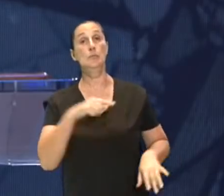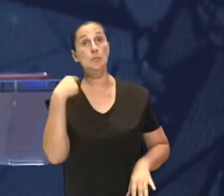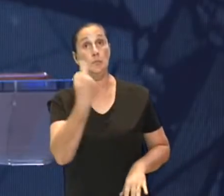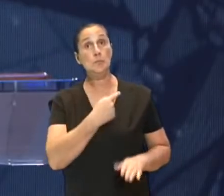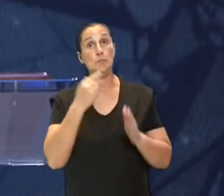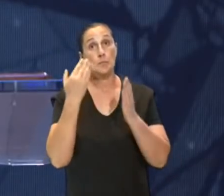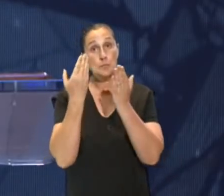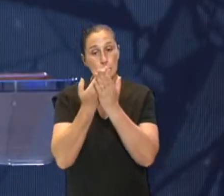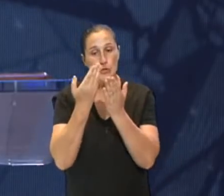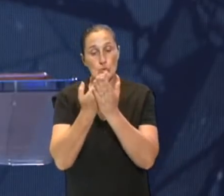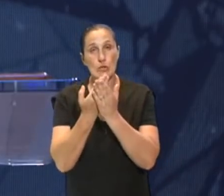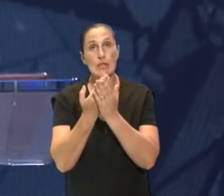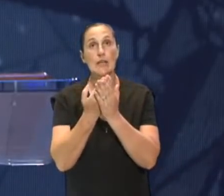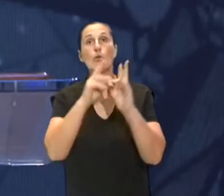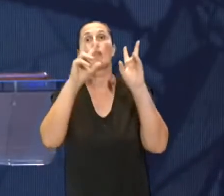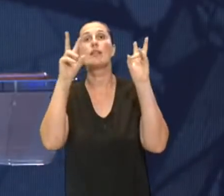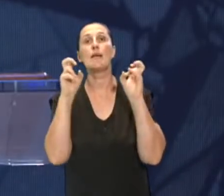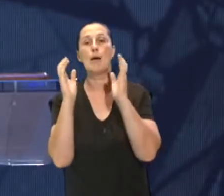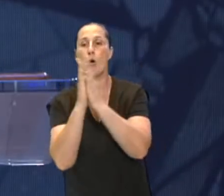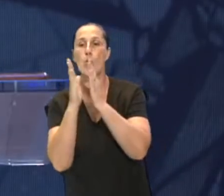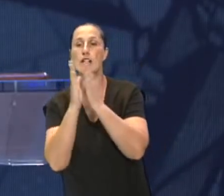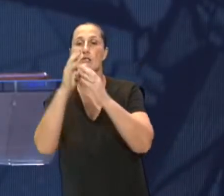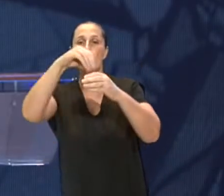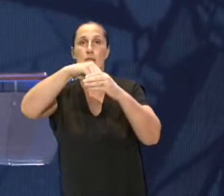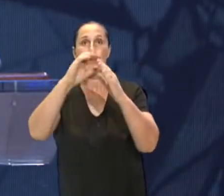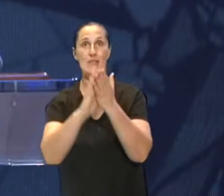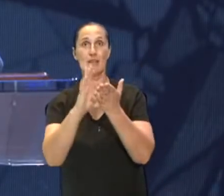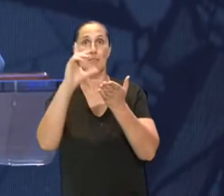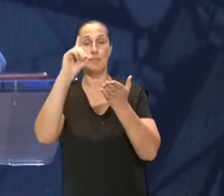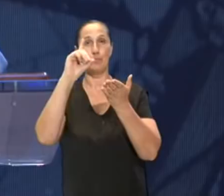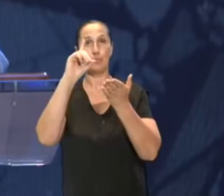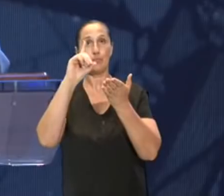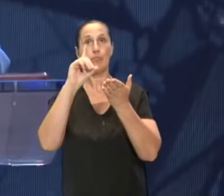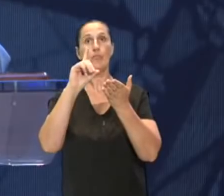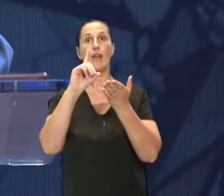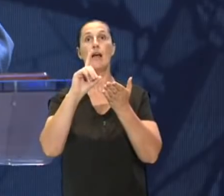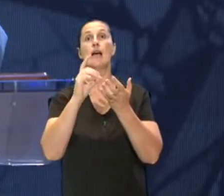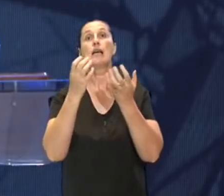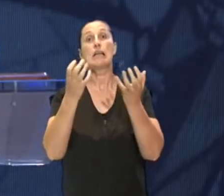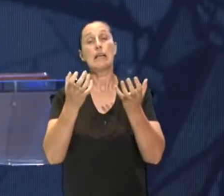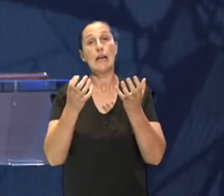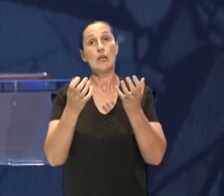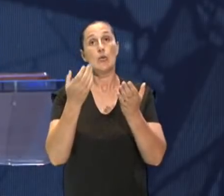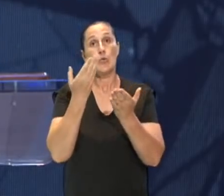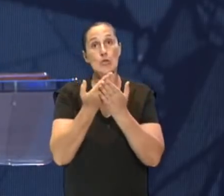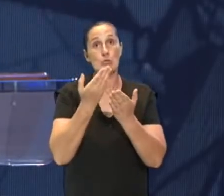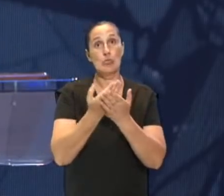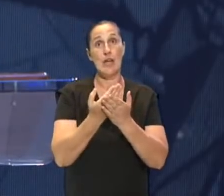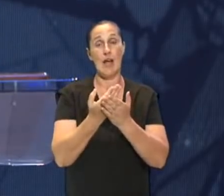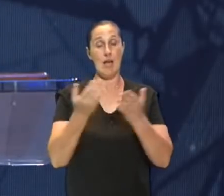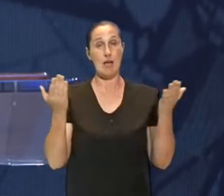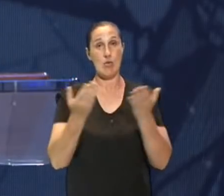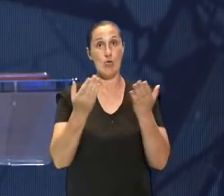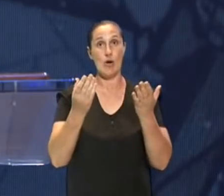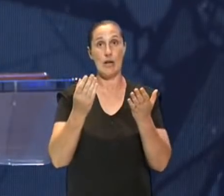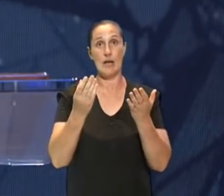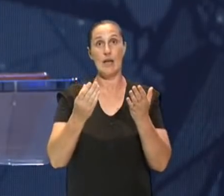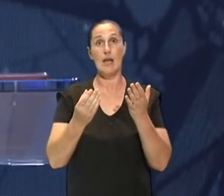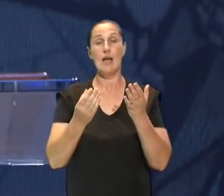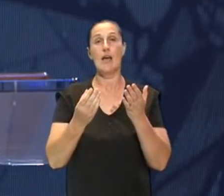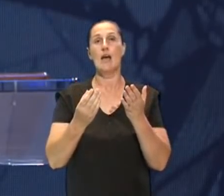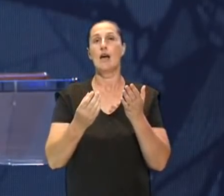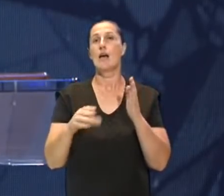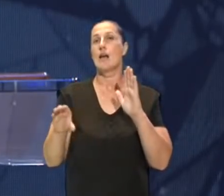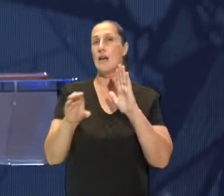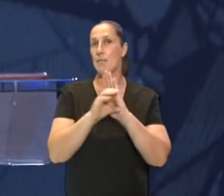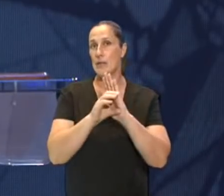queria estudar a oração que aparece no capítulo 38 de Isaías. Eu vou ler os primeiros 3 versículos, mas